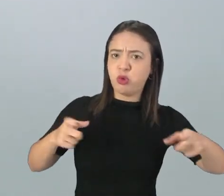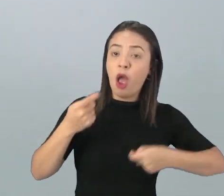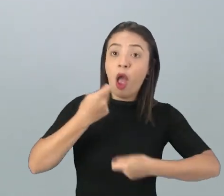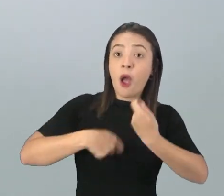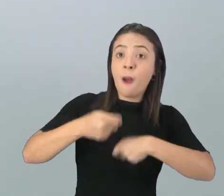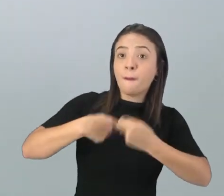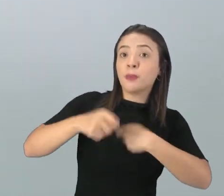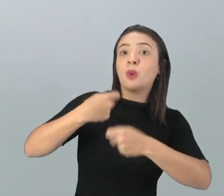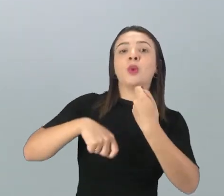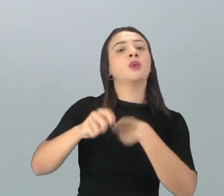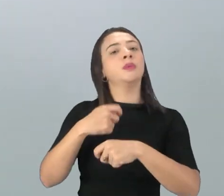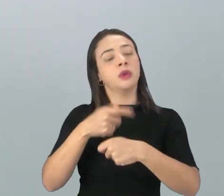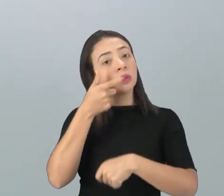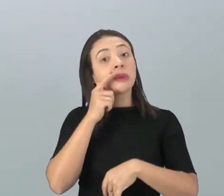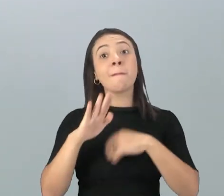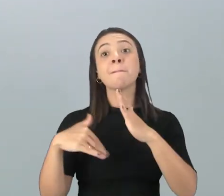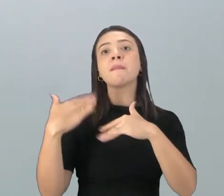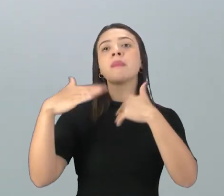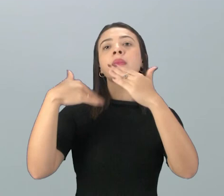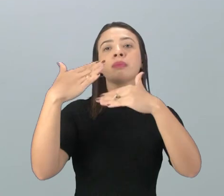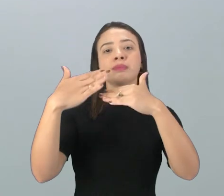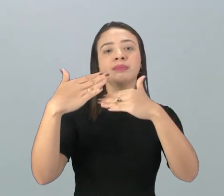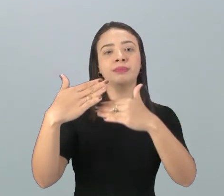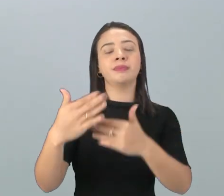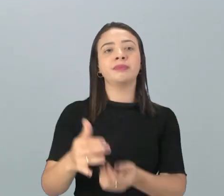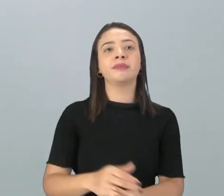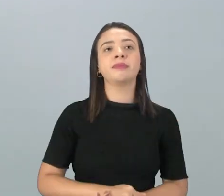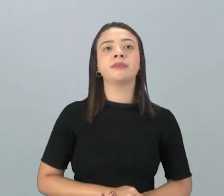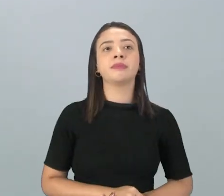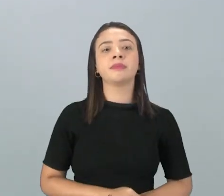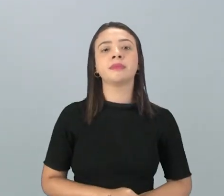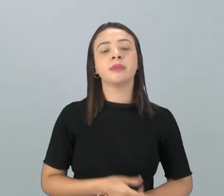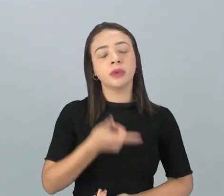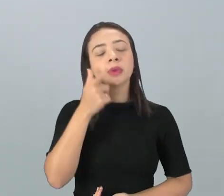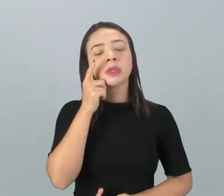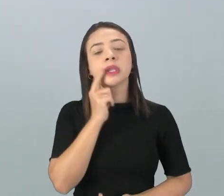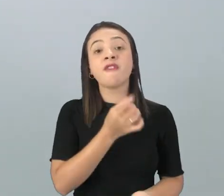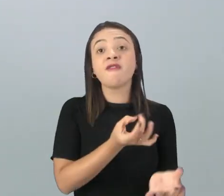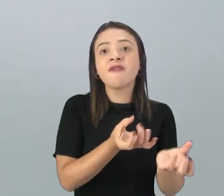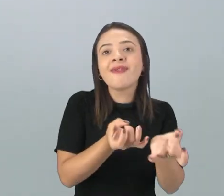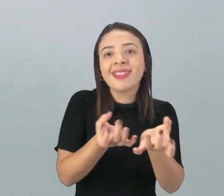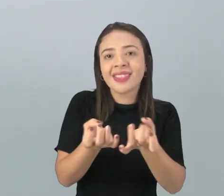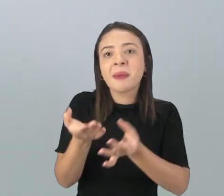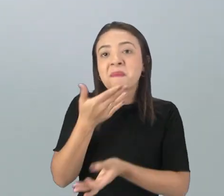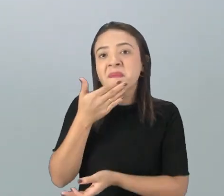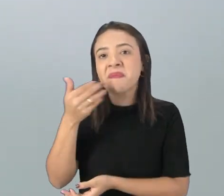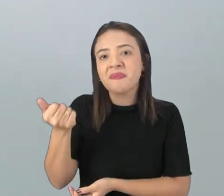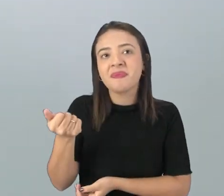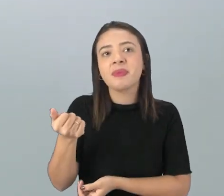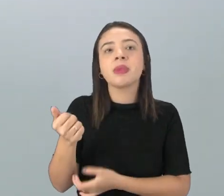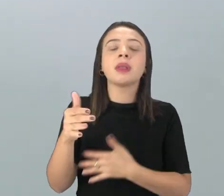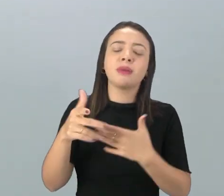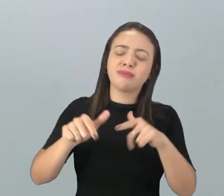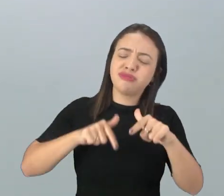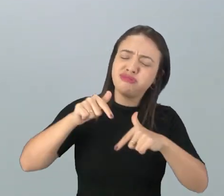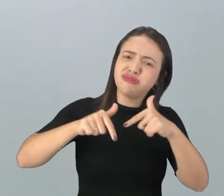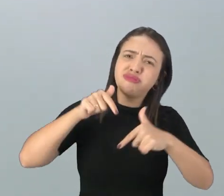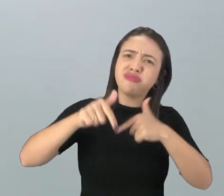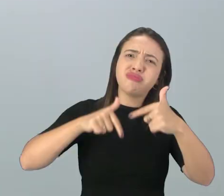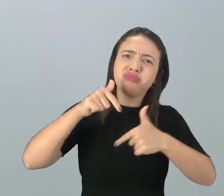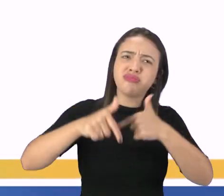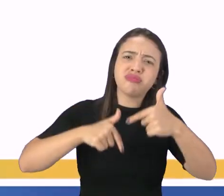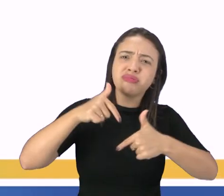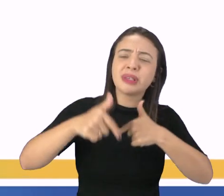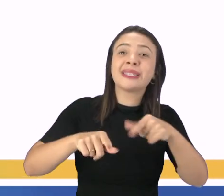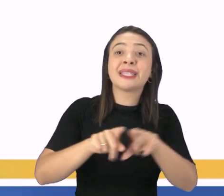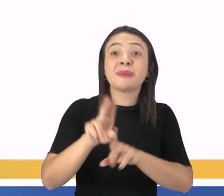poder desenvolver a partir dessa plataforma de exportação, para atender o mercado externo. Uma longa jornada de trabalho e uso de mão